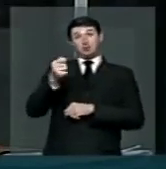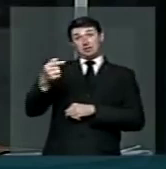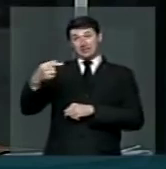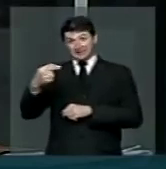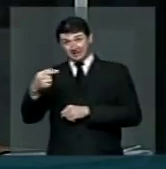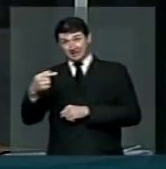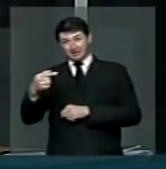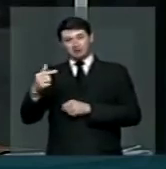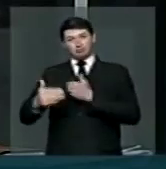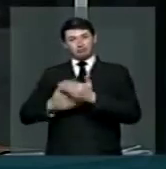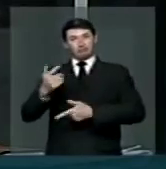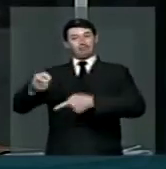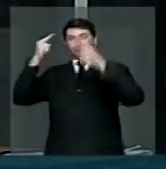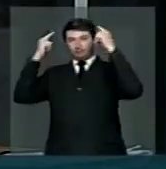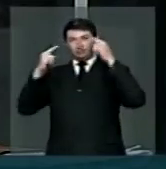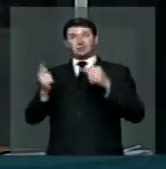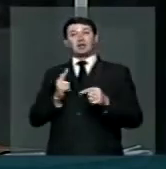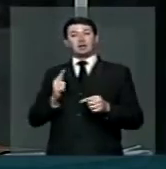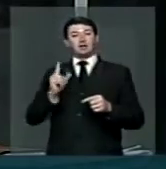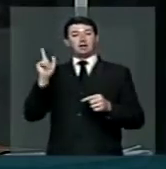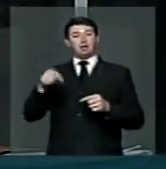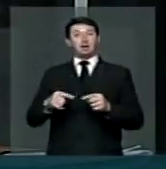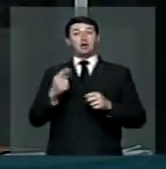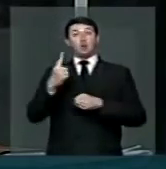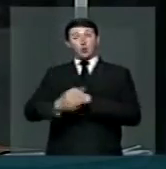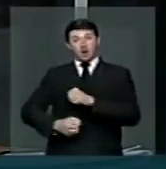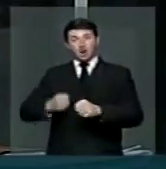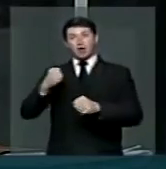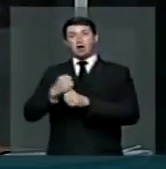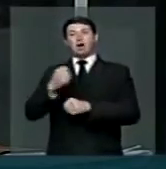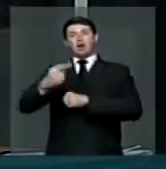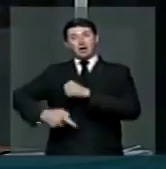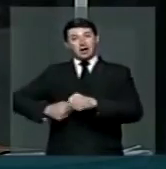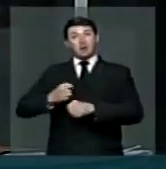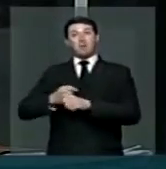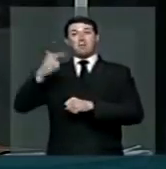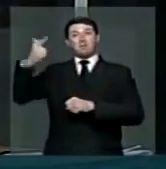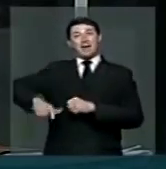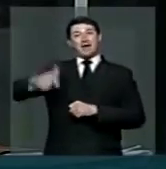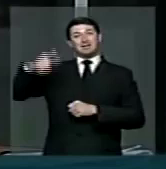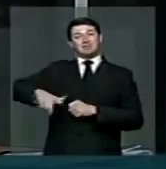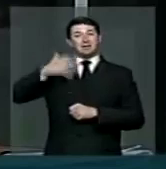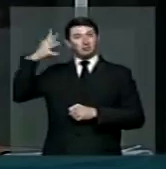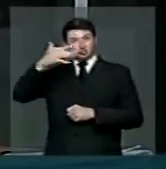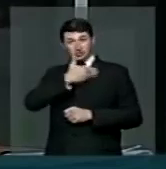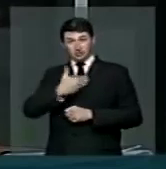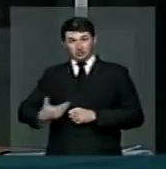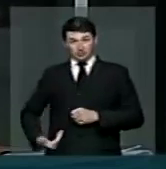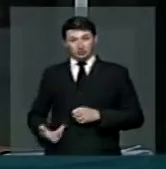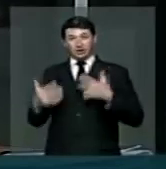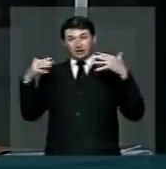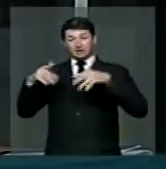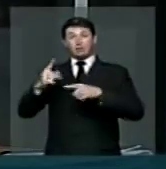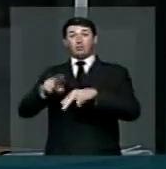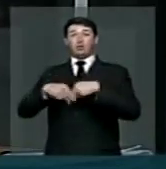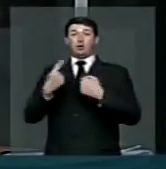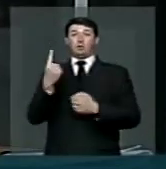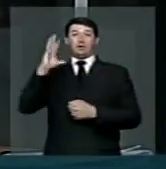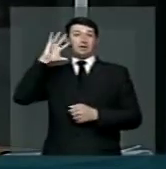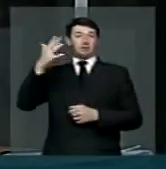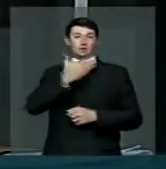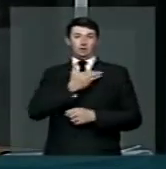2007, que consolida a cada ano mais políticas públicas de atenção por uma decisão de